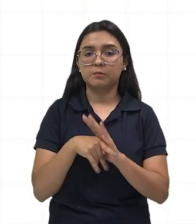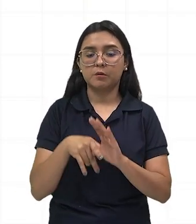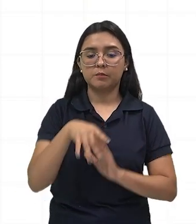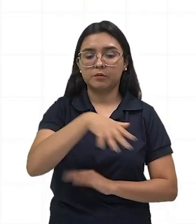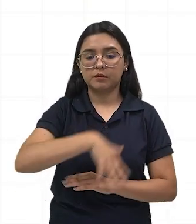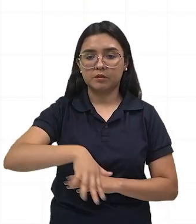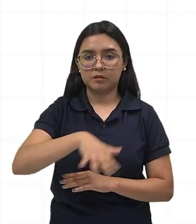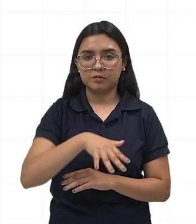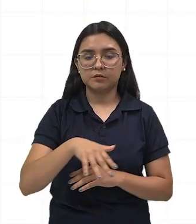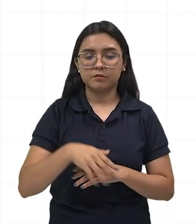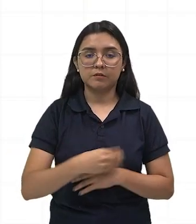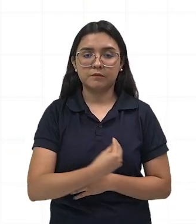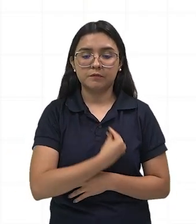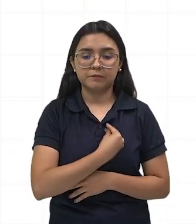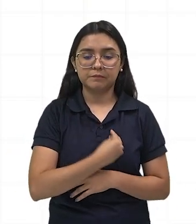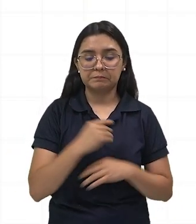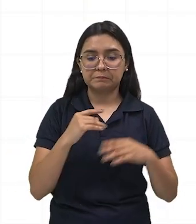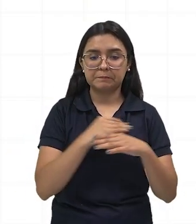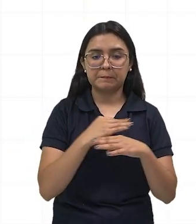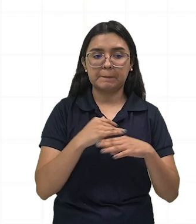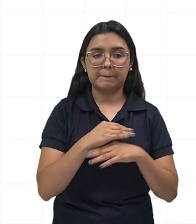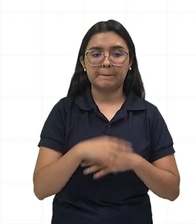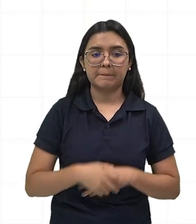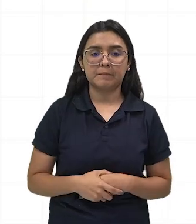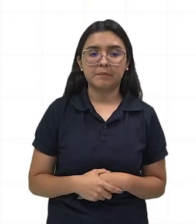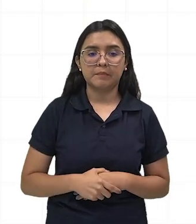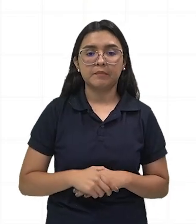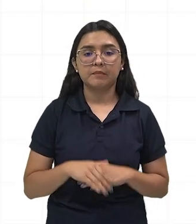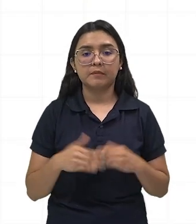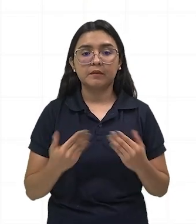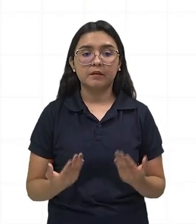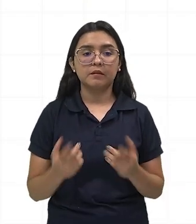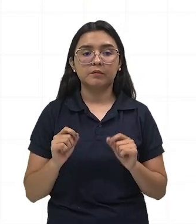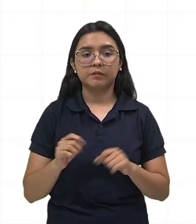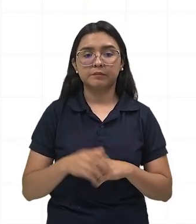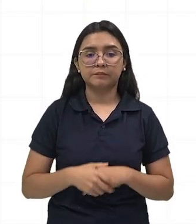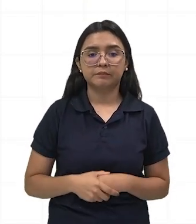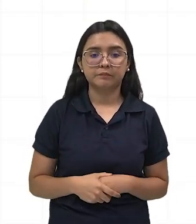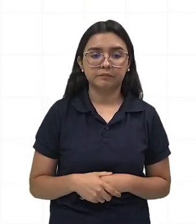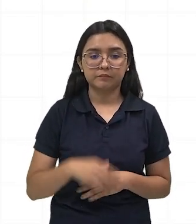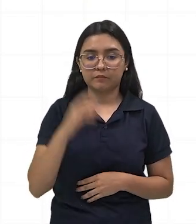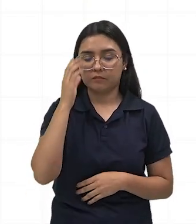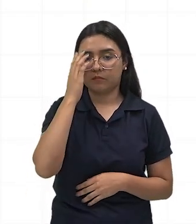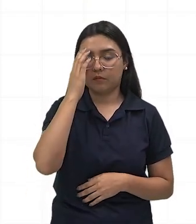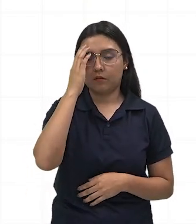região. E isso, né, então, não haverá margem